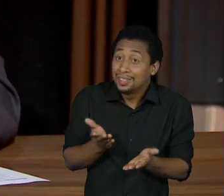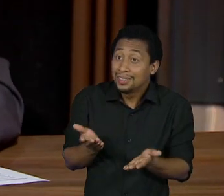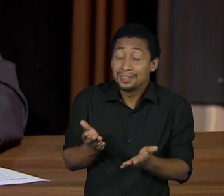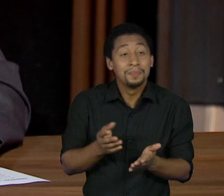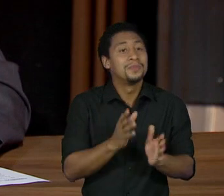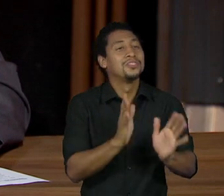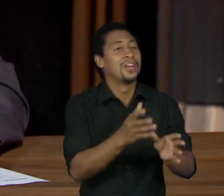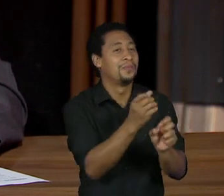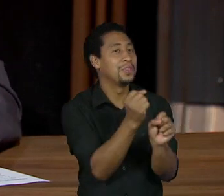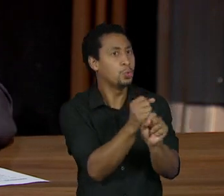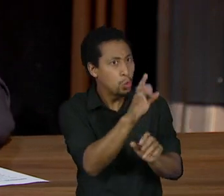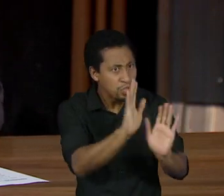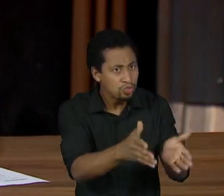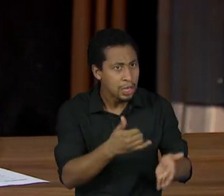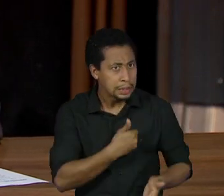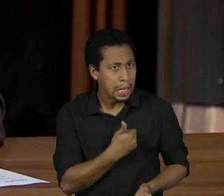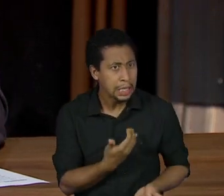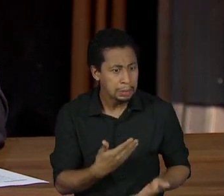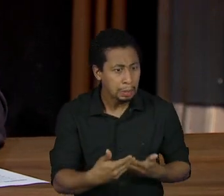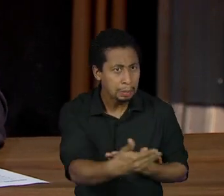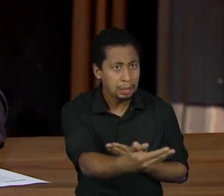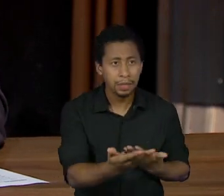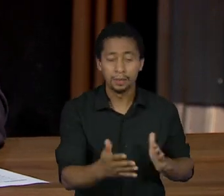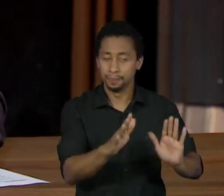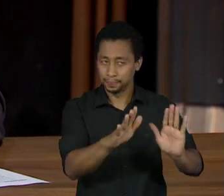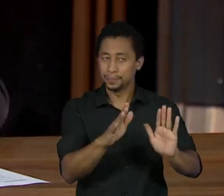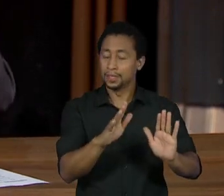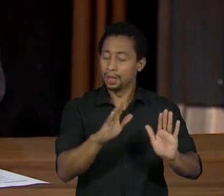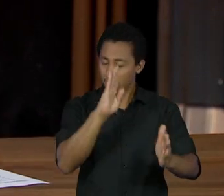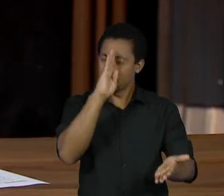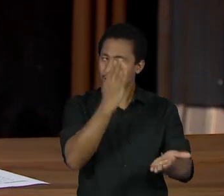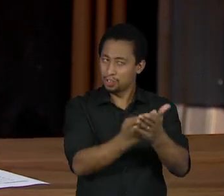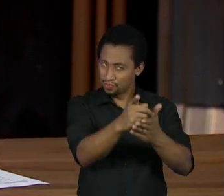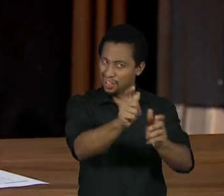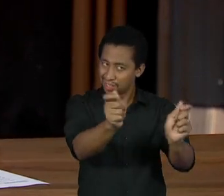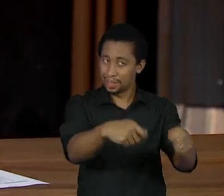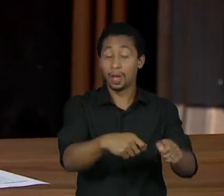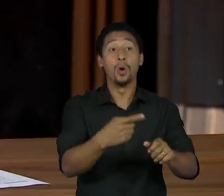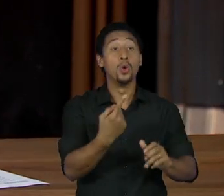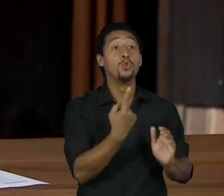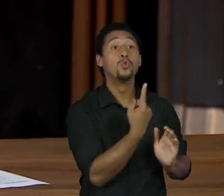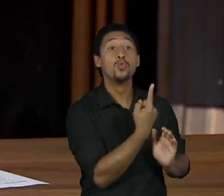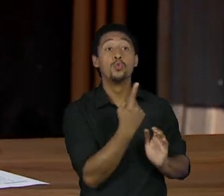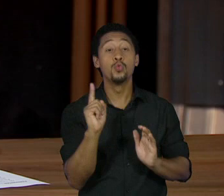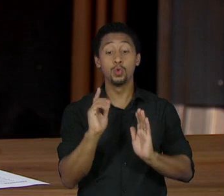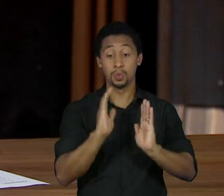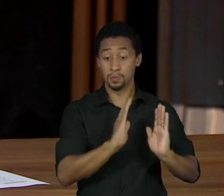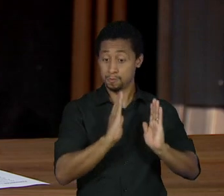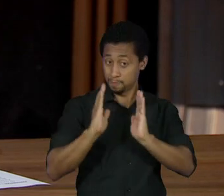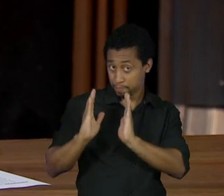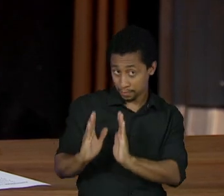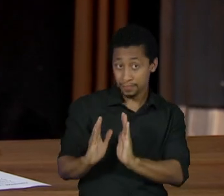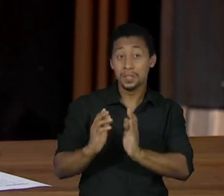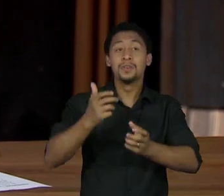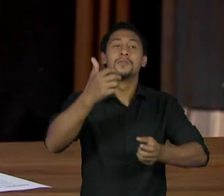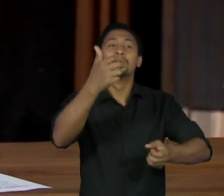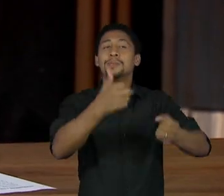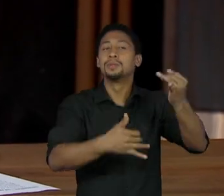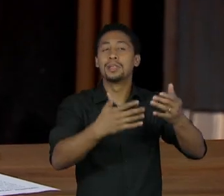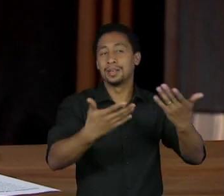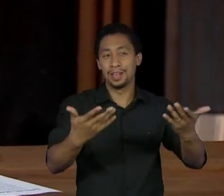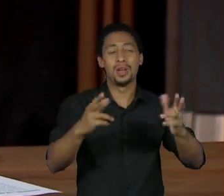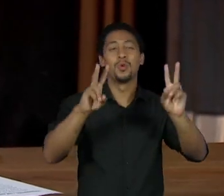fazer o seguinte, ó, no último bloco, eu não tenho dúvida que ela vai, no último bloco nós vamos falar do peso da bandeira